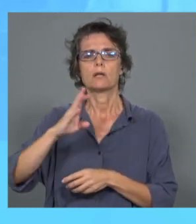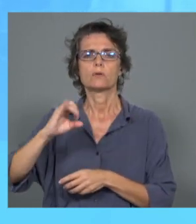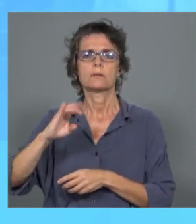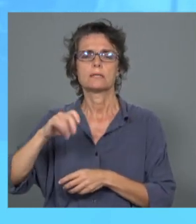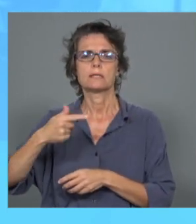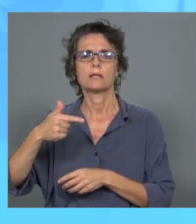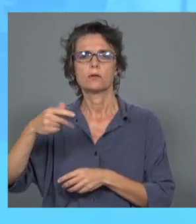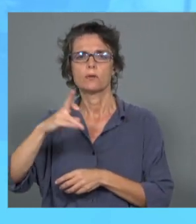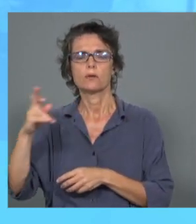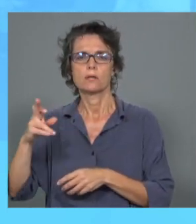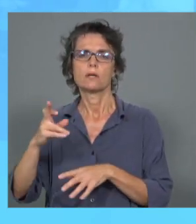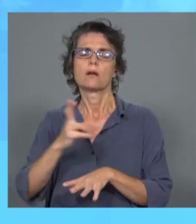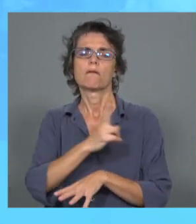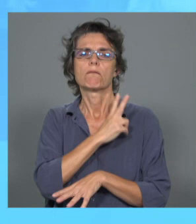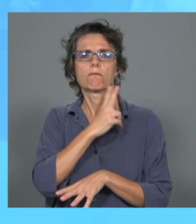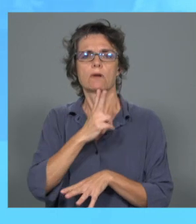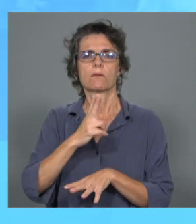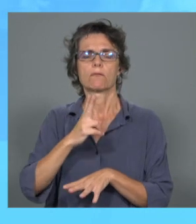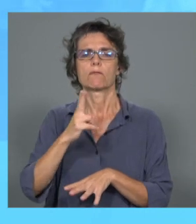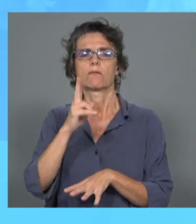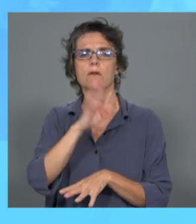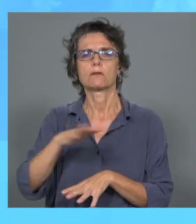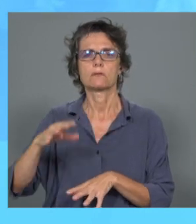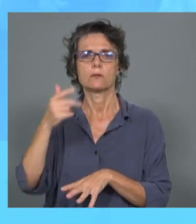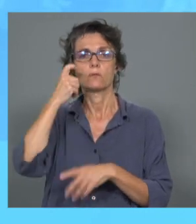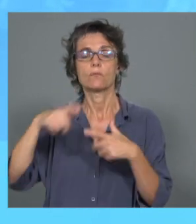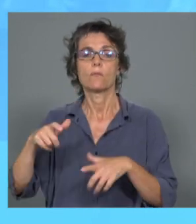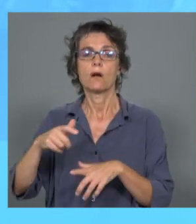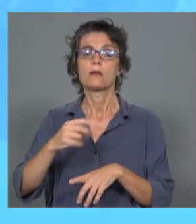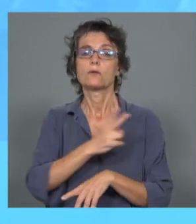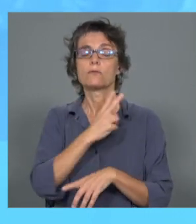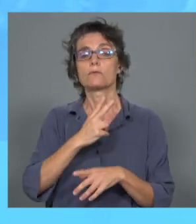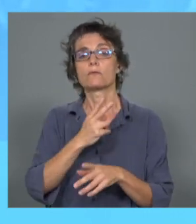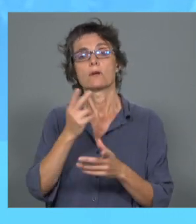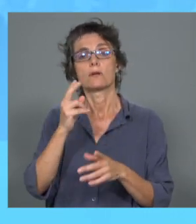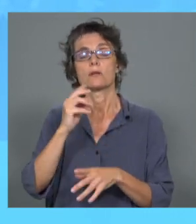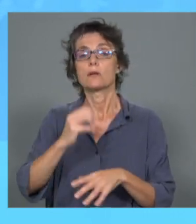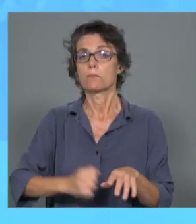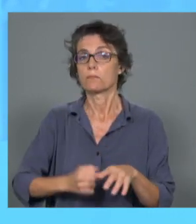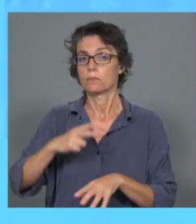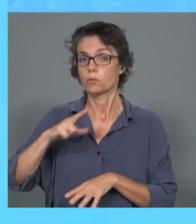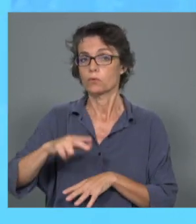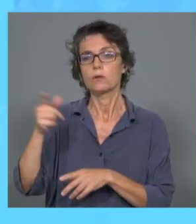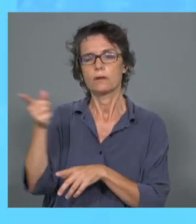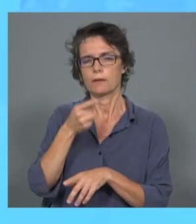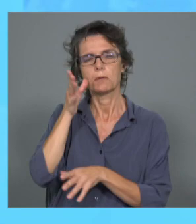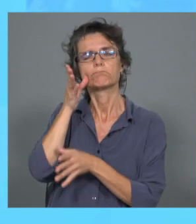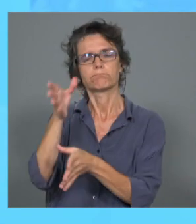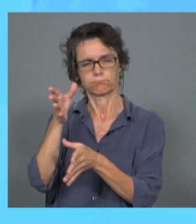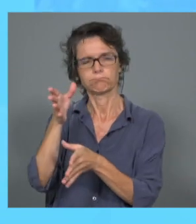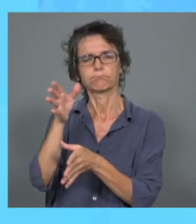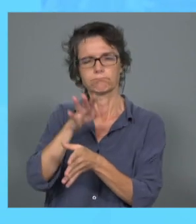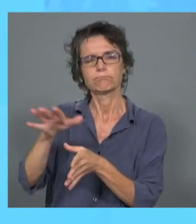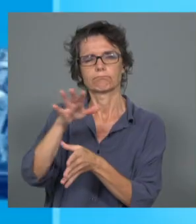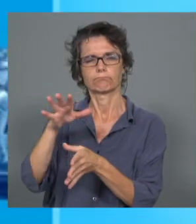Ciências Humanas da Universidade Católica Portuguesa, também conhecido pelo seu olhar atento perante o fenómeno da comunicação. Boa tarde,